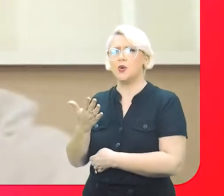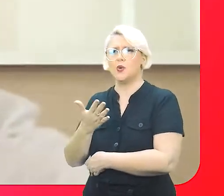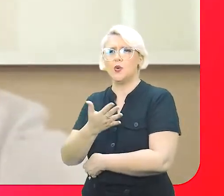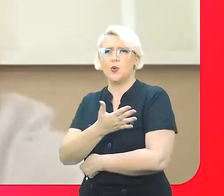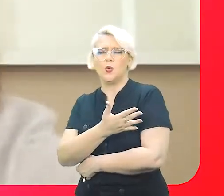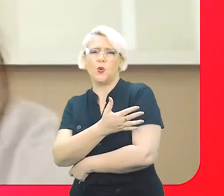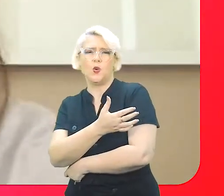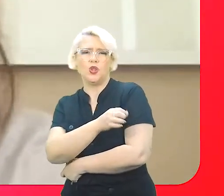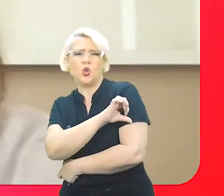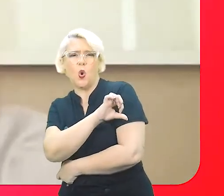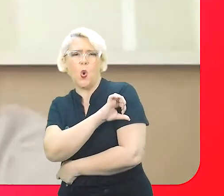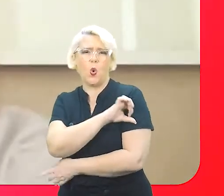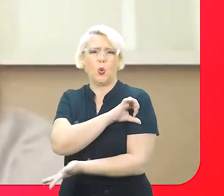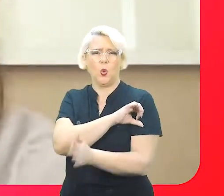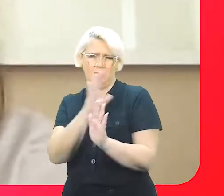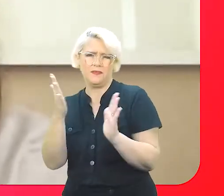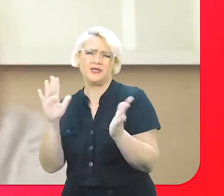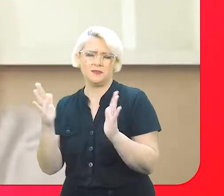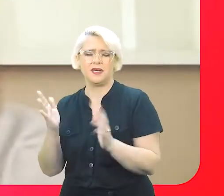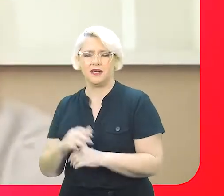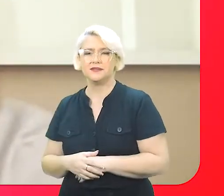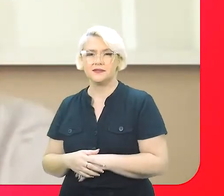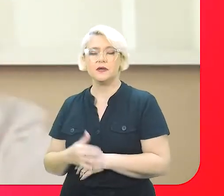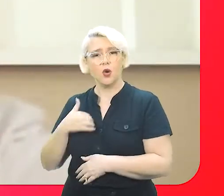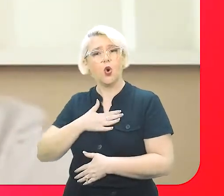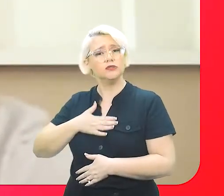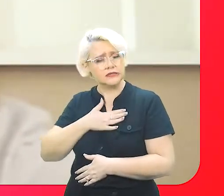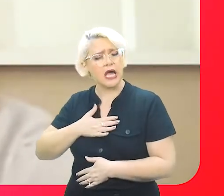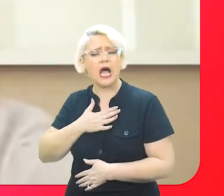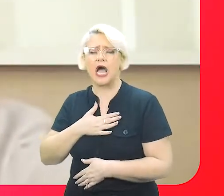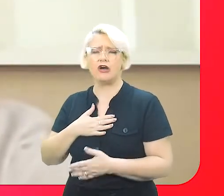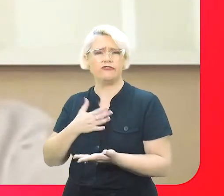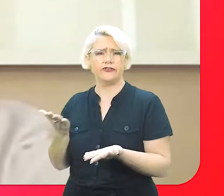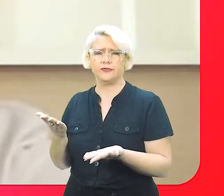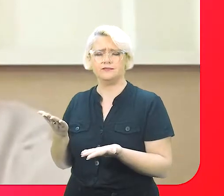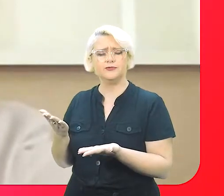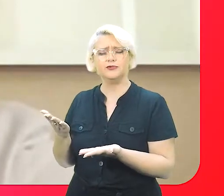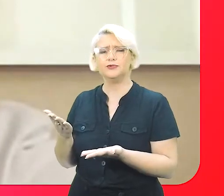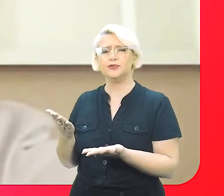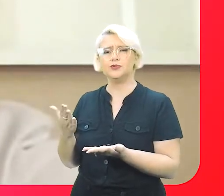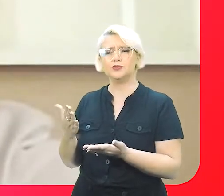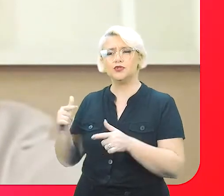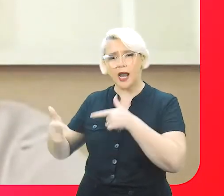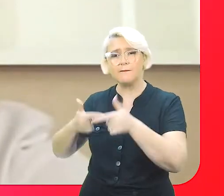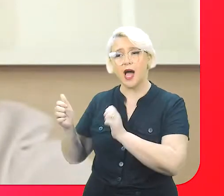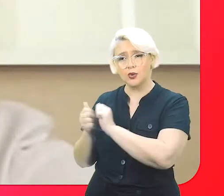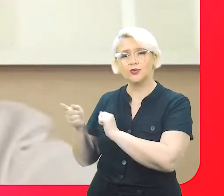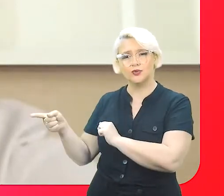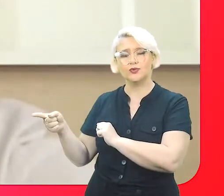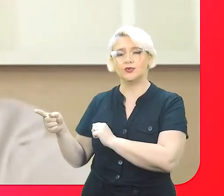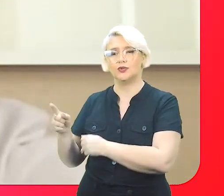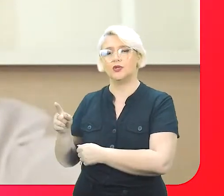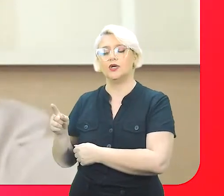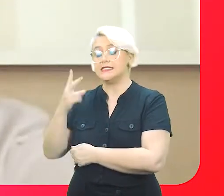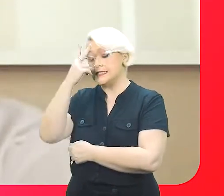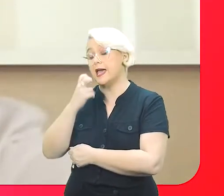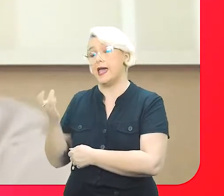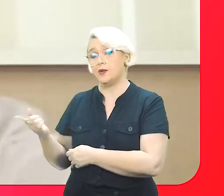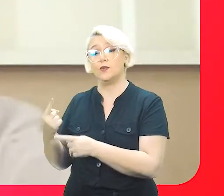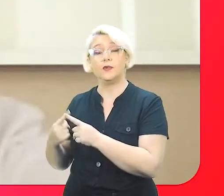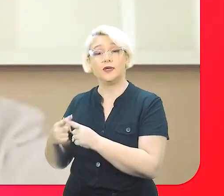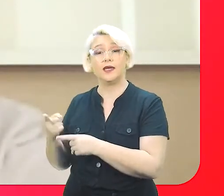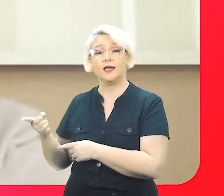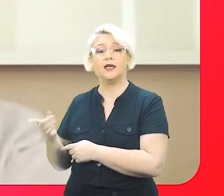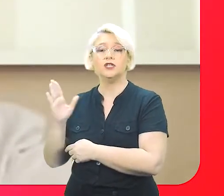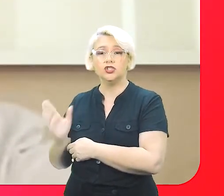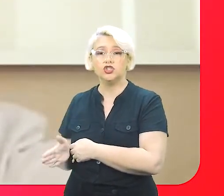ginásio, assim, né? Sim, entendi. Mas eu gostava muito desse trabalho dela, porque